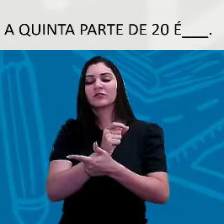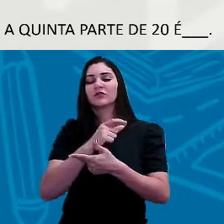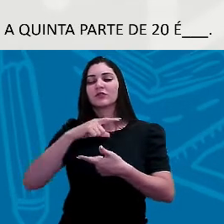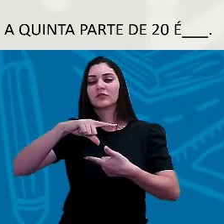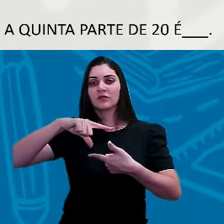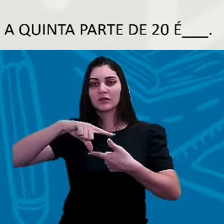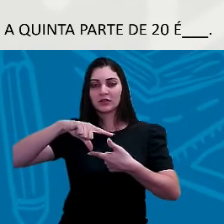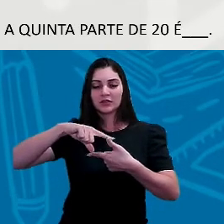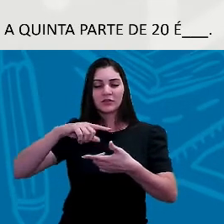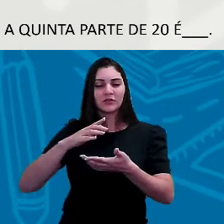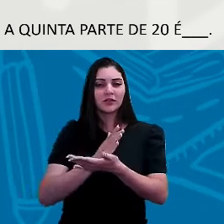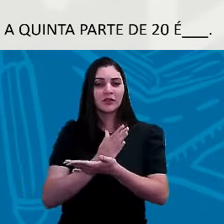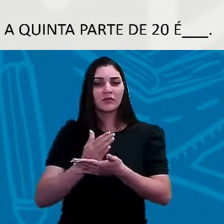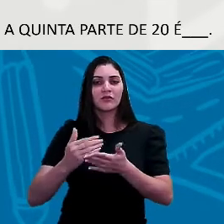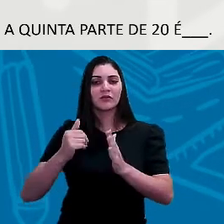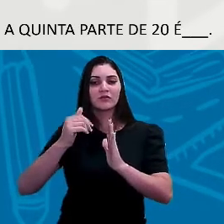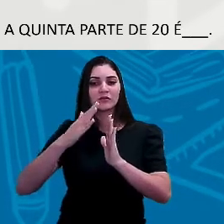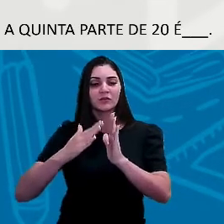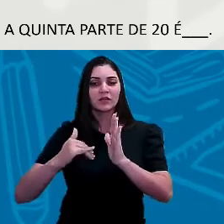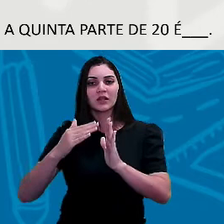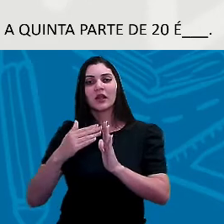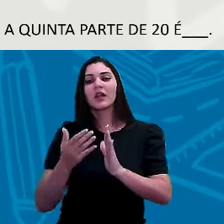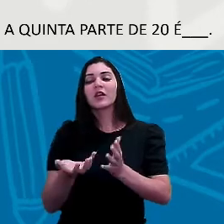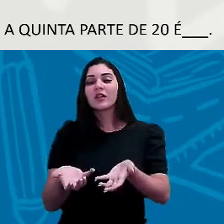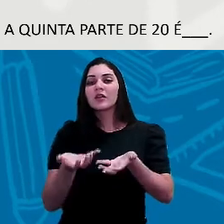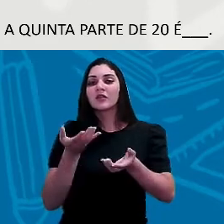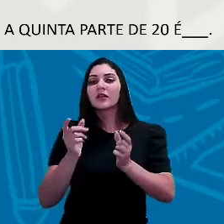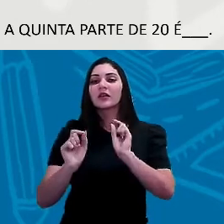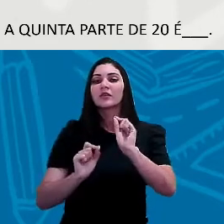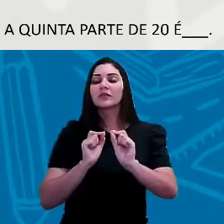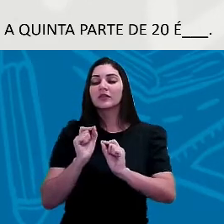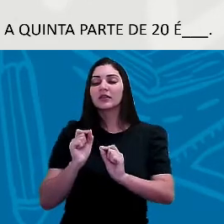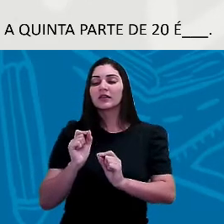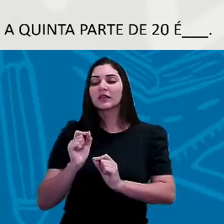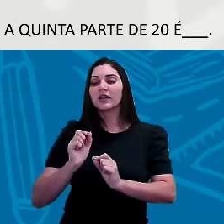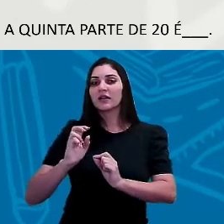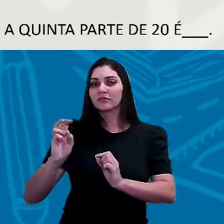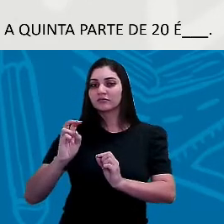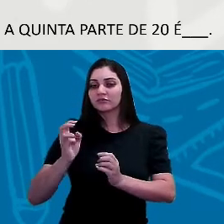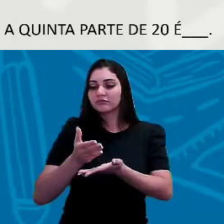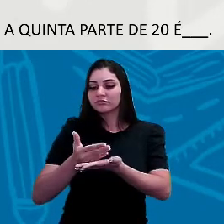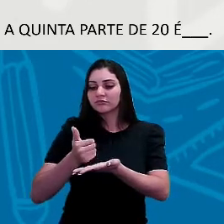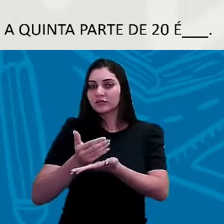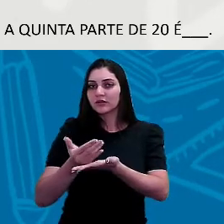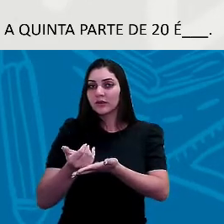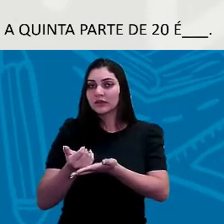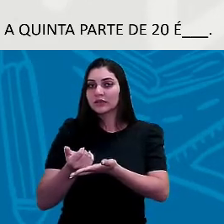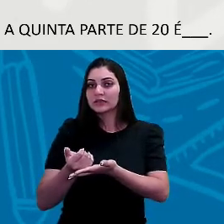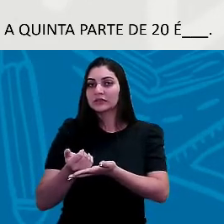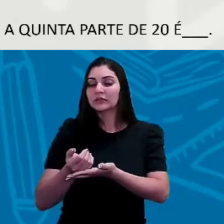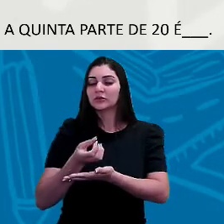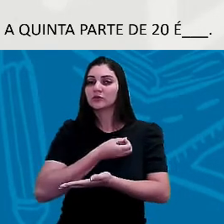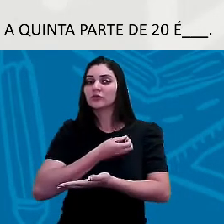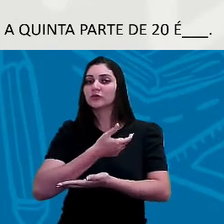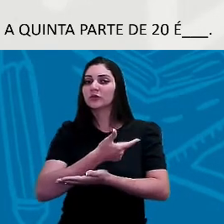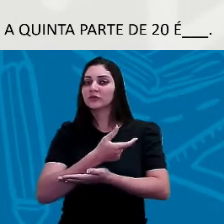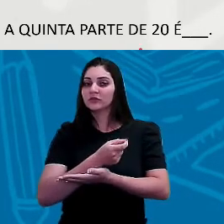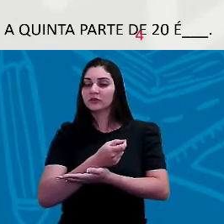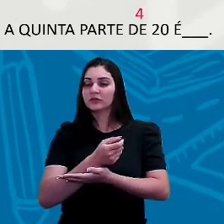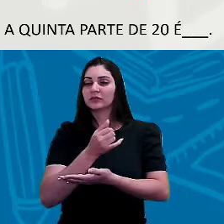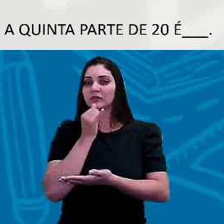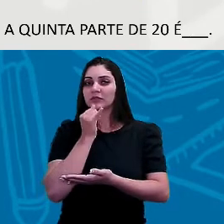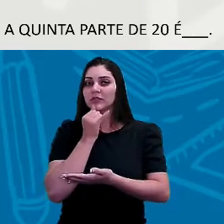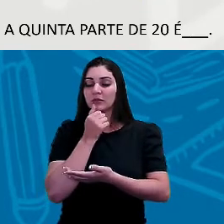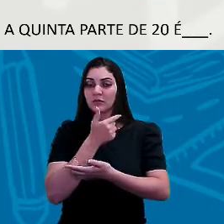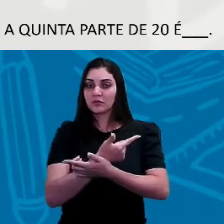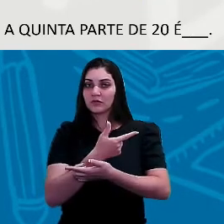né? Mas aí eu quero a quinta parte. Então, quanto é a quinta parte de 20? 20 dividido por